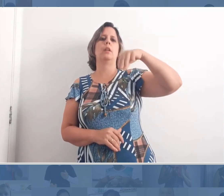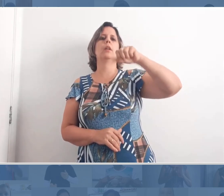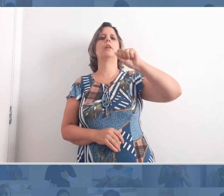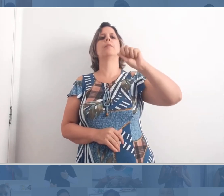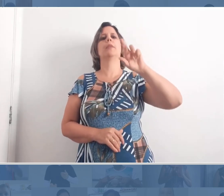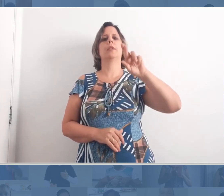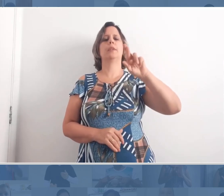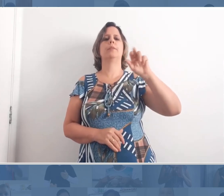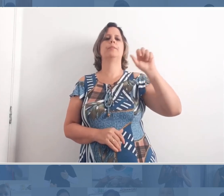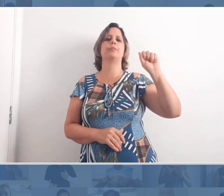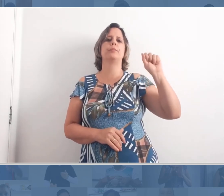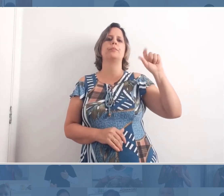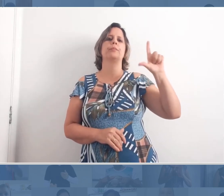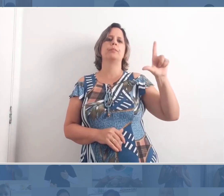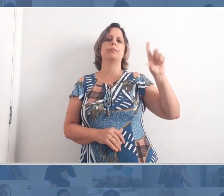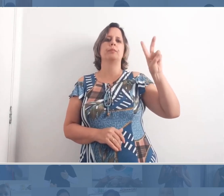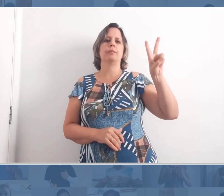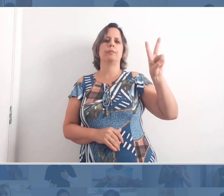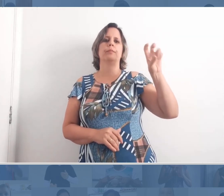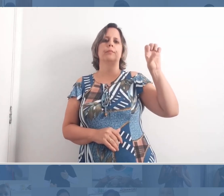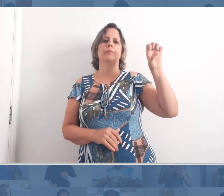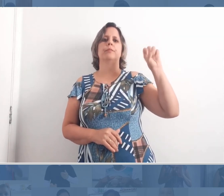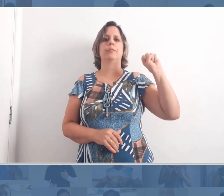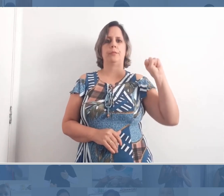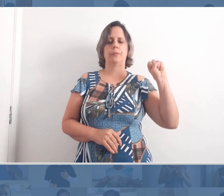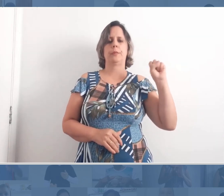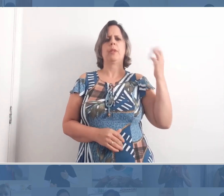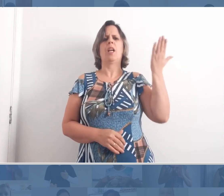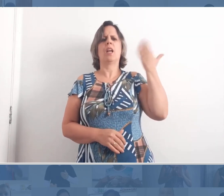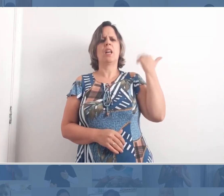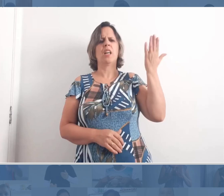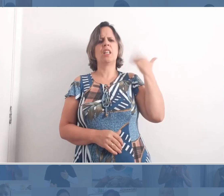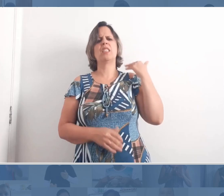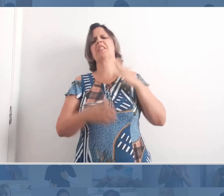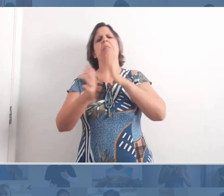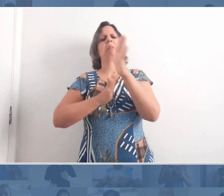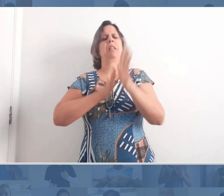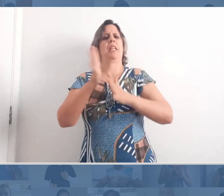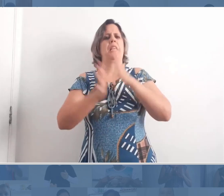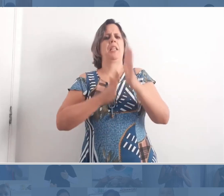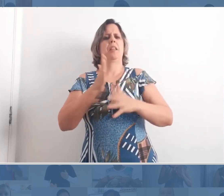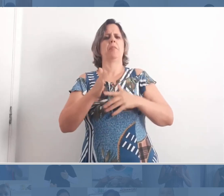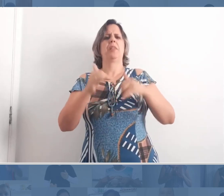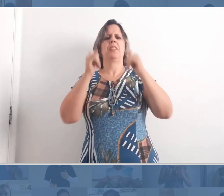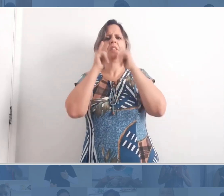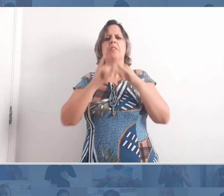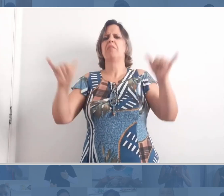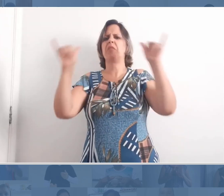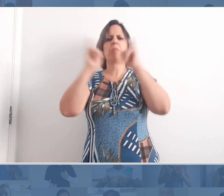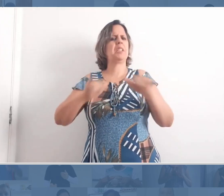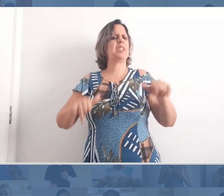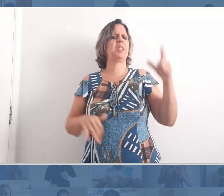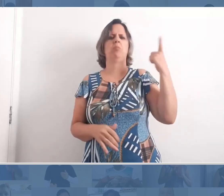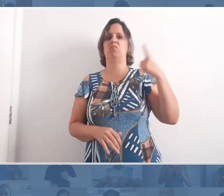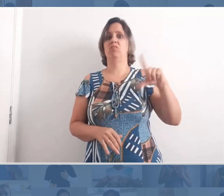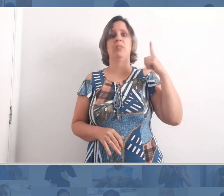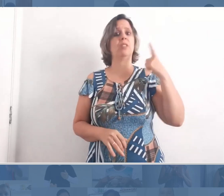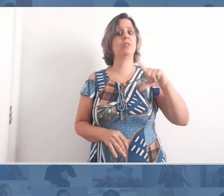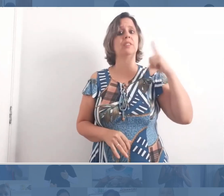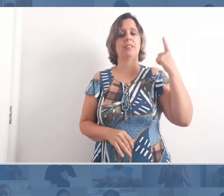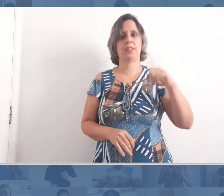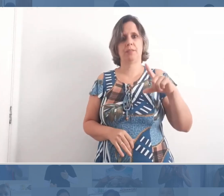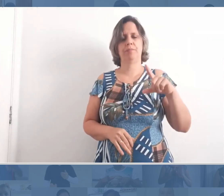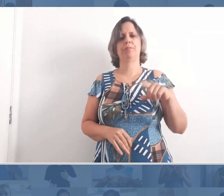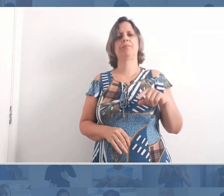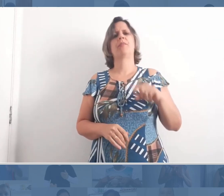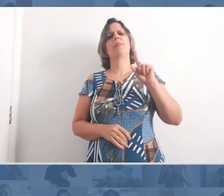Fluente em Libras, ela já estava tentando aprender a Libras há algum tempo. Queria muito ter uma comunicação, queria muito ter uma conexão com